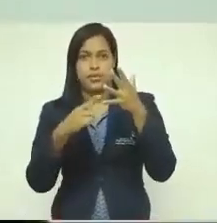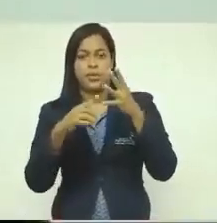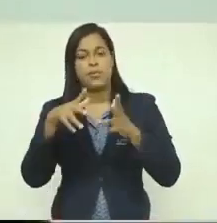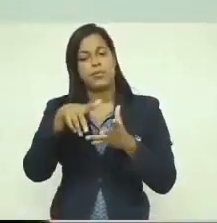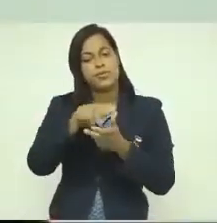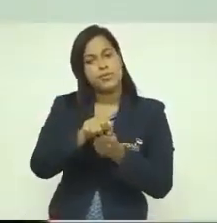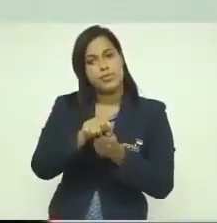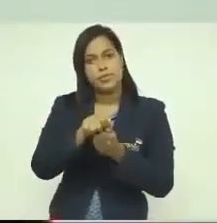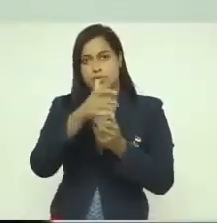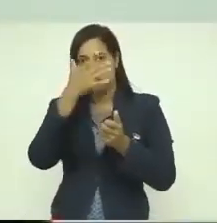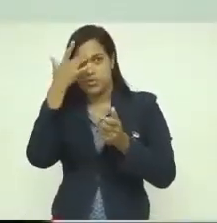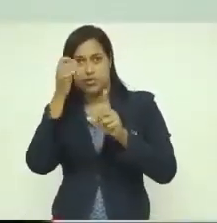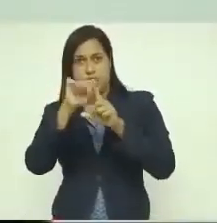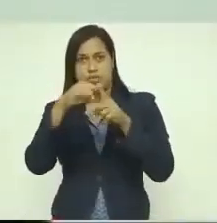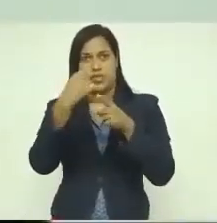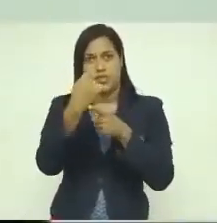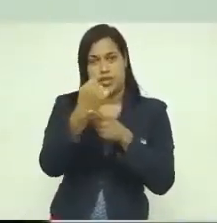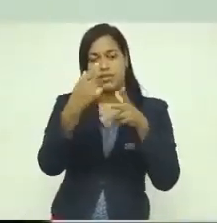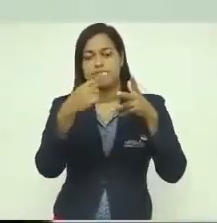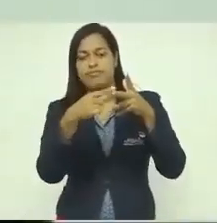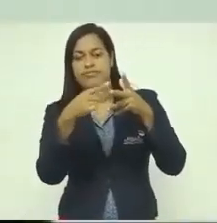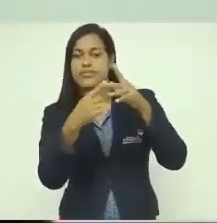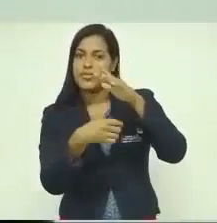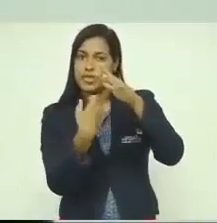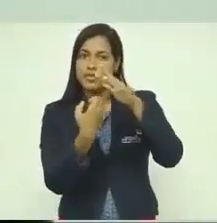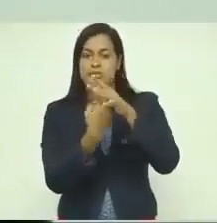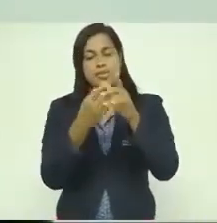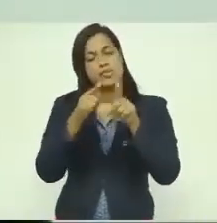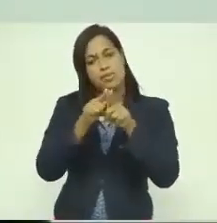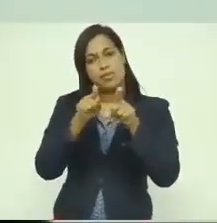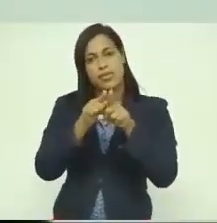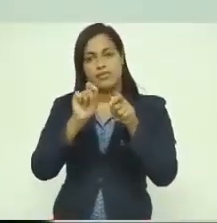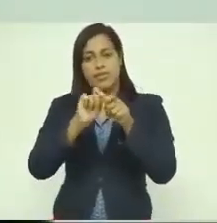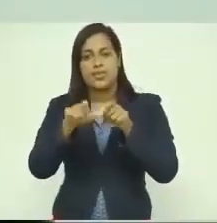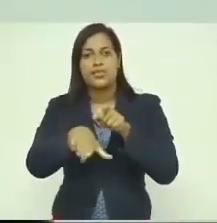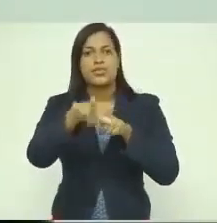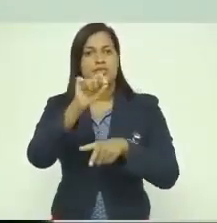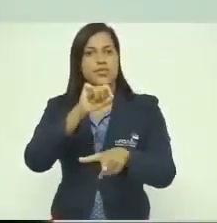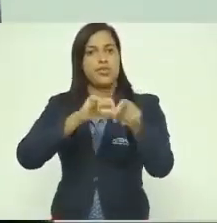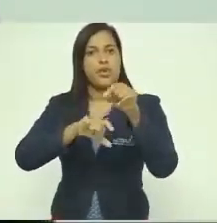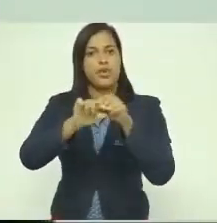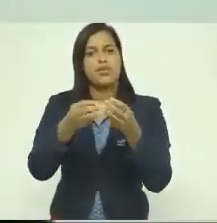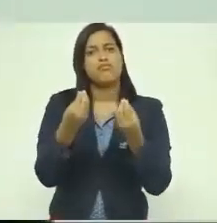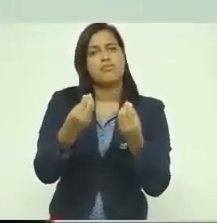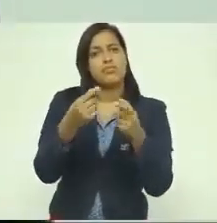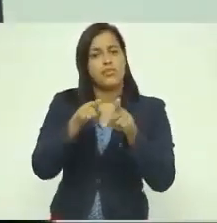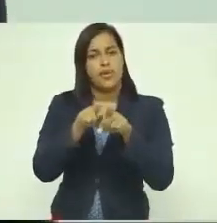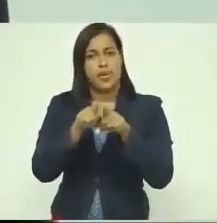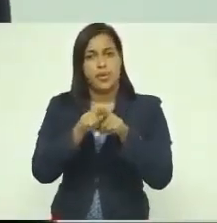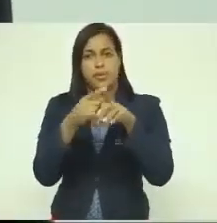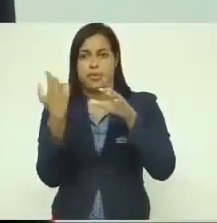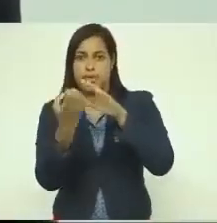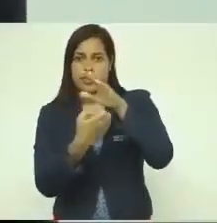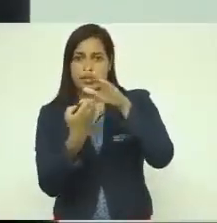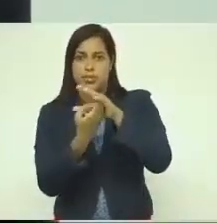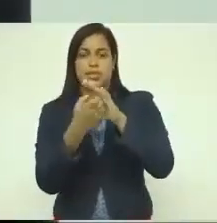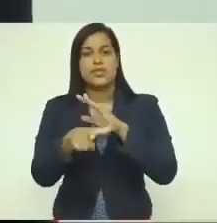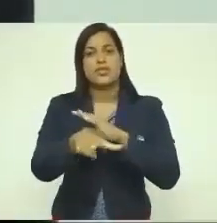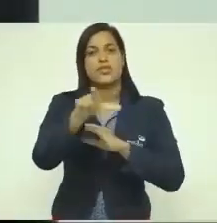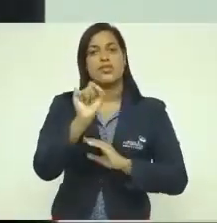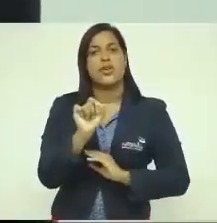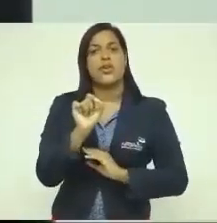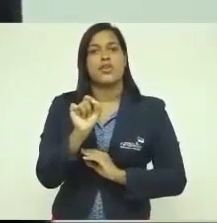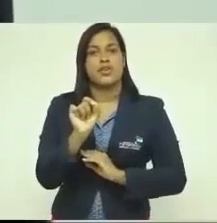As empresas também realizam um processo de escolha. E que processo de escolha é esse? As empresas